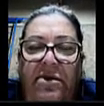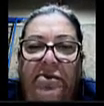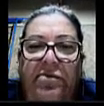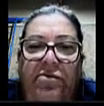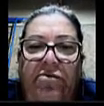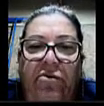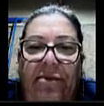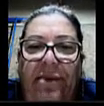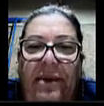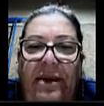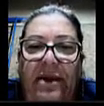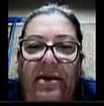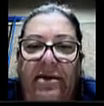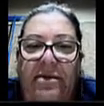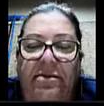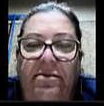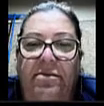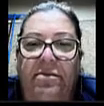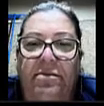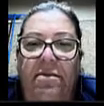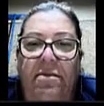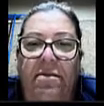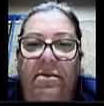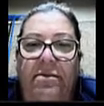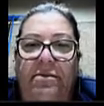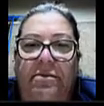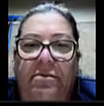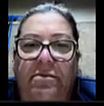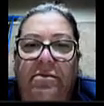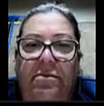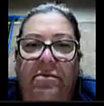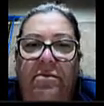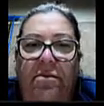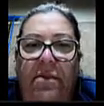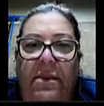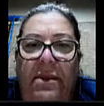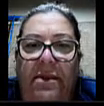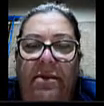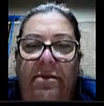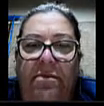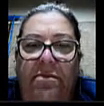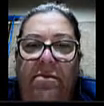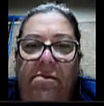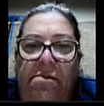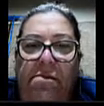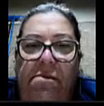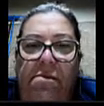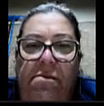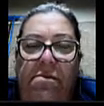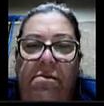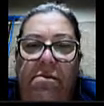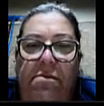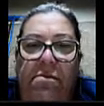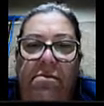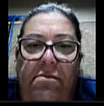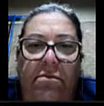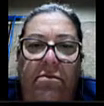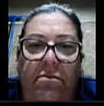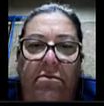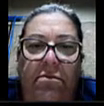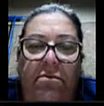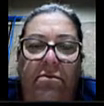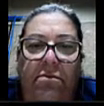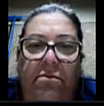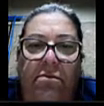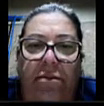perceber que a criança é inteligente e, mesmo assim, ela não está conseguindo aprender a ler, escrever ou fazer contas